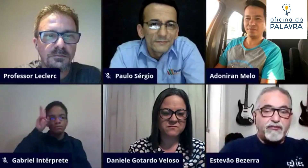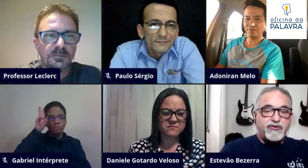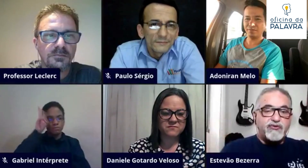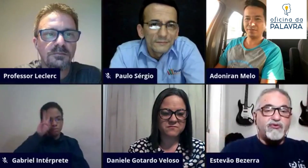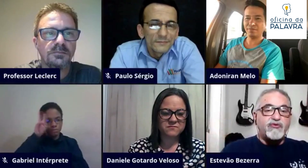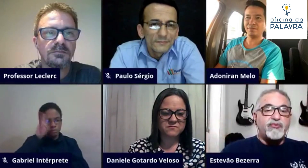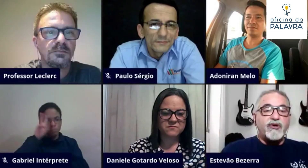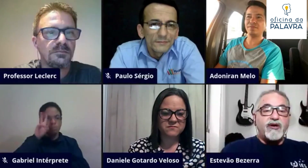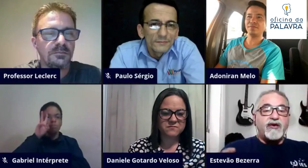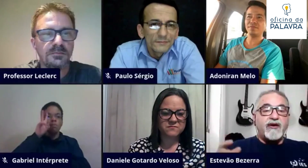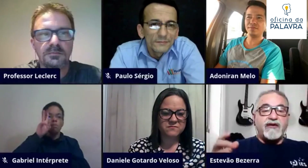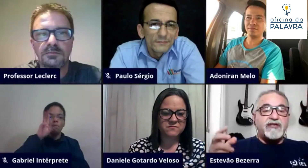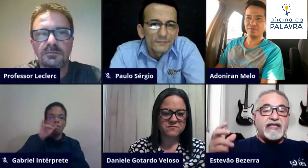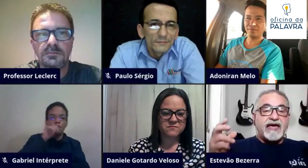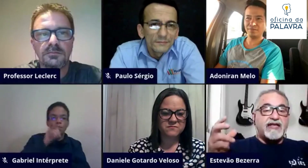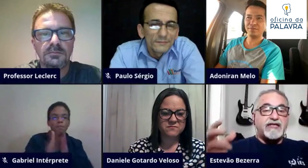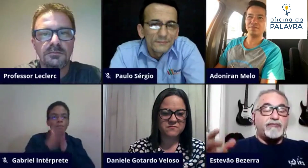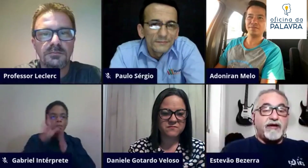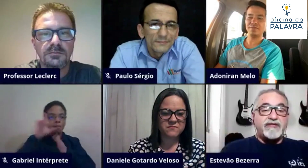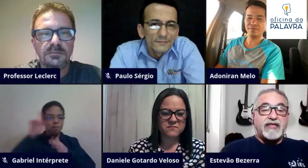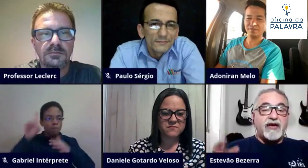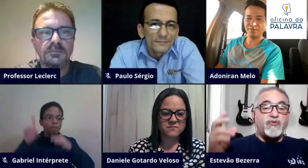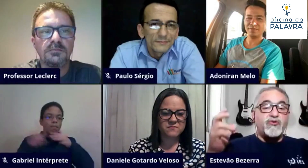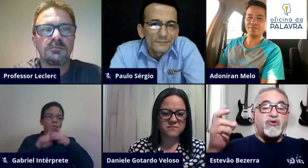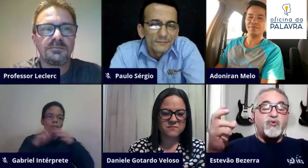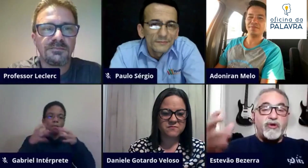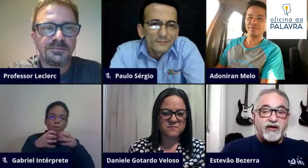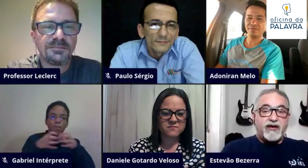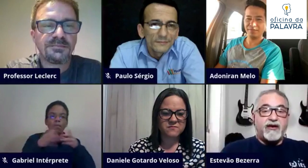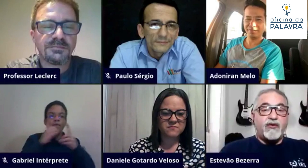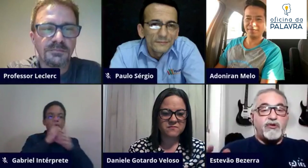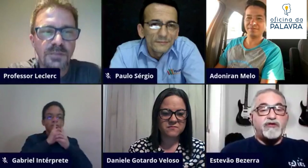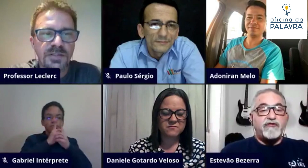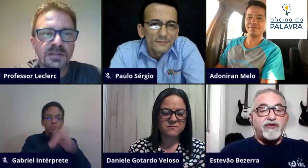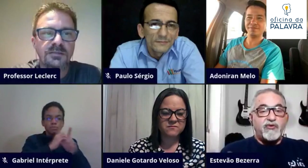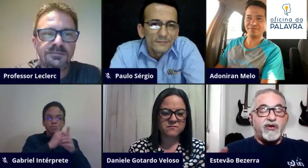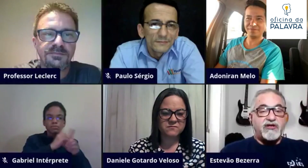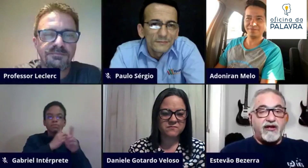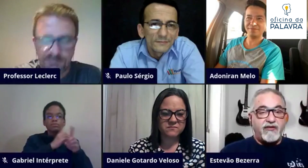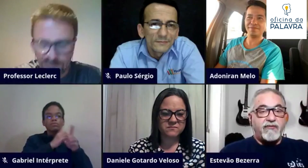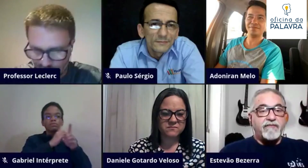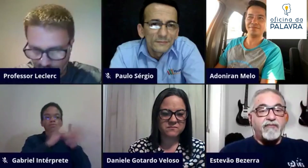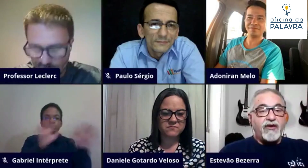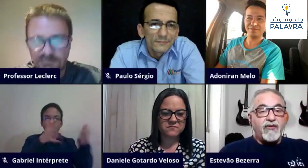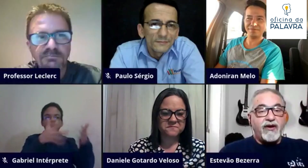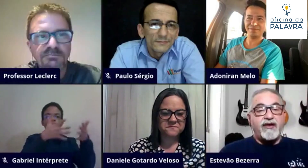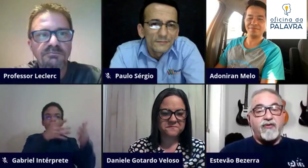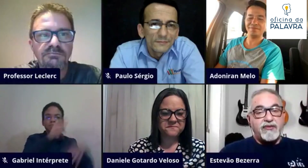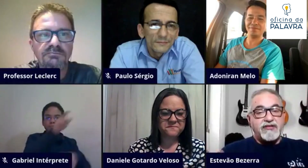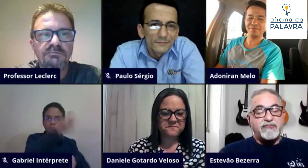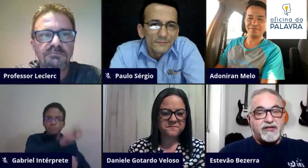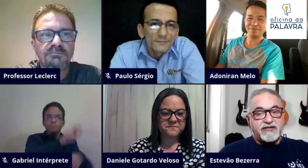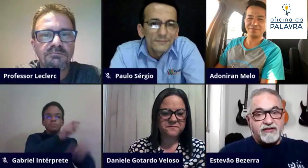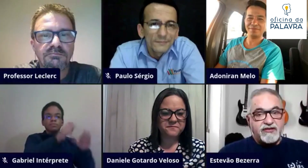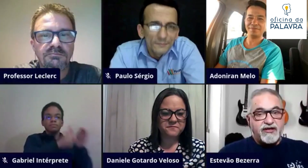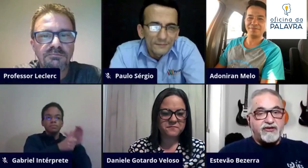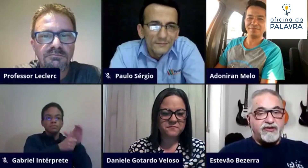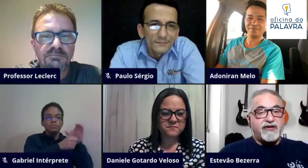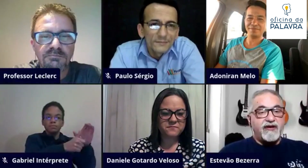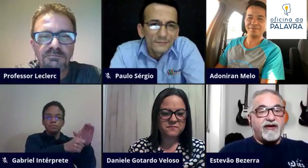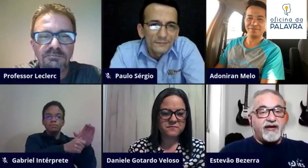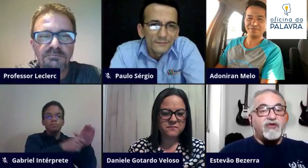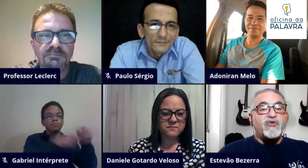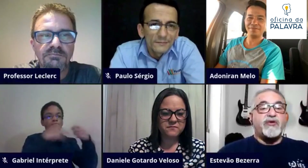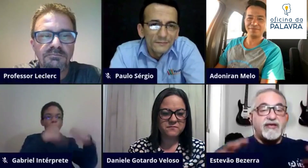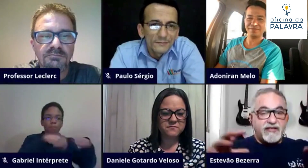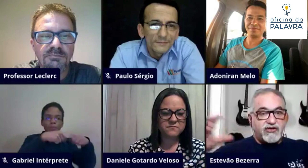que participou de um grupo, e agora você tem que discipular, você tem que construir um indivíduo cristão. Olha como a gente precisa de